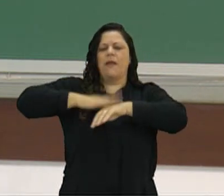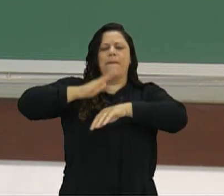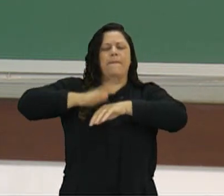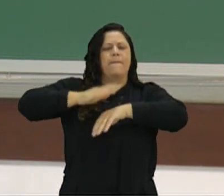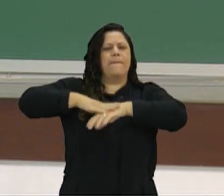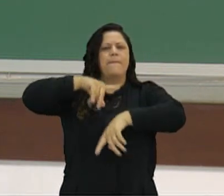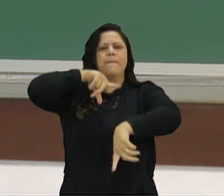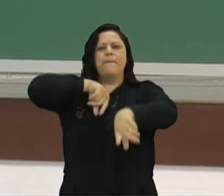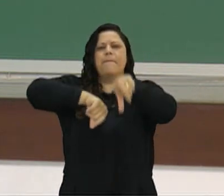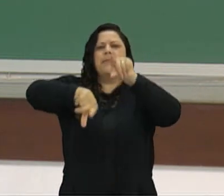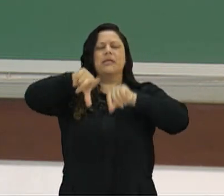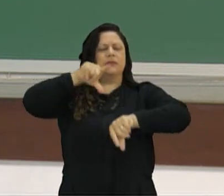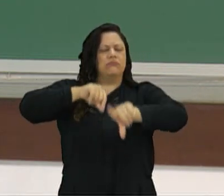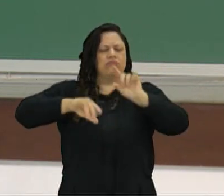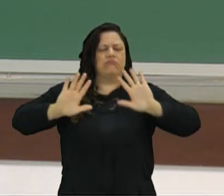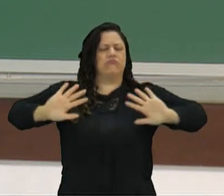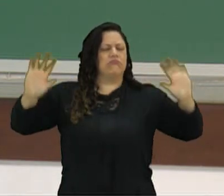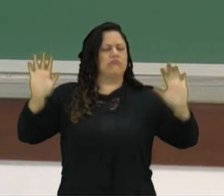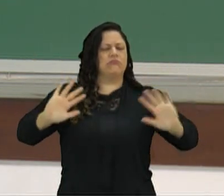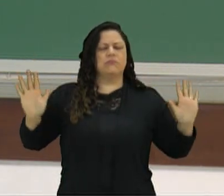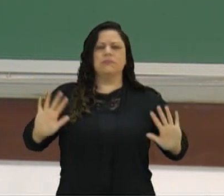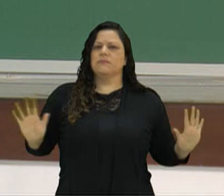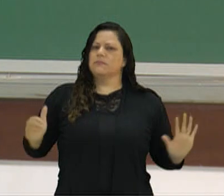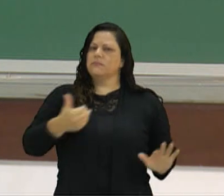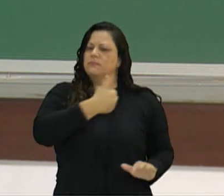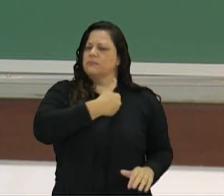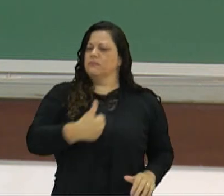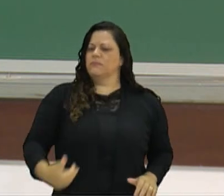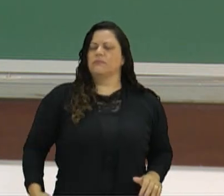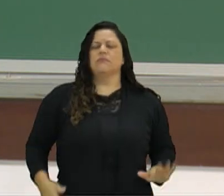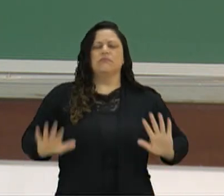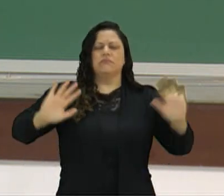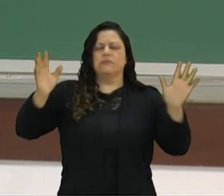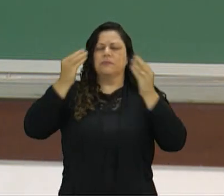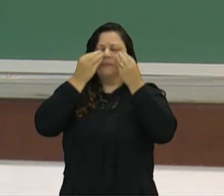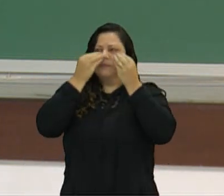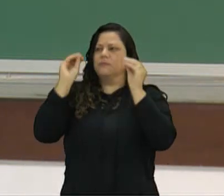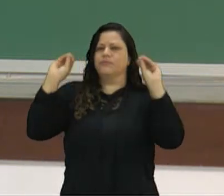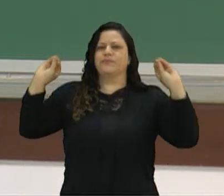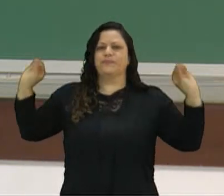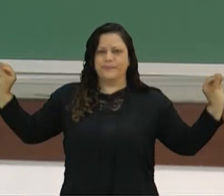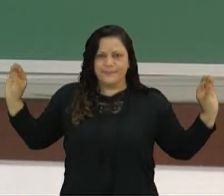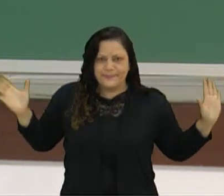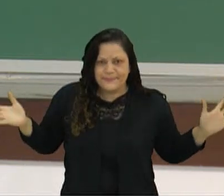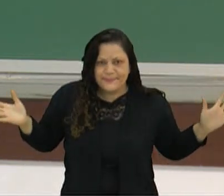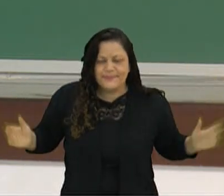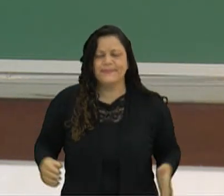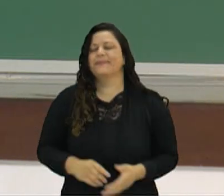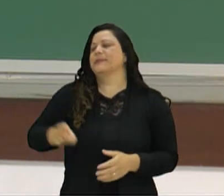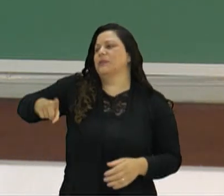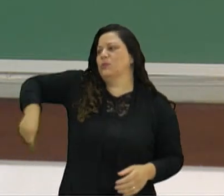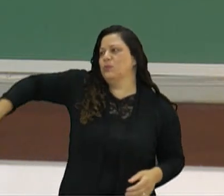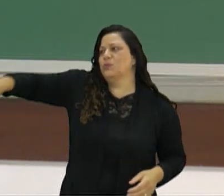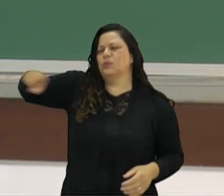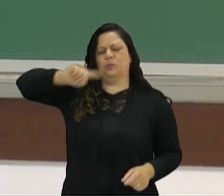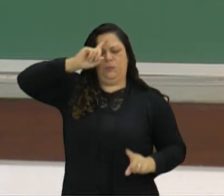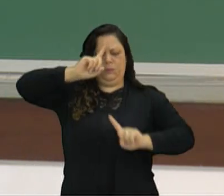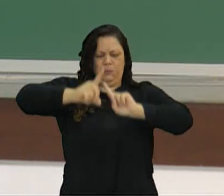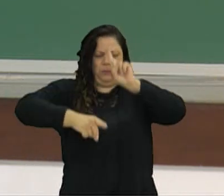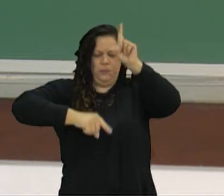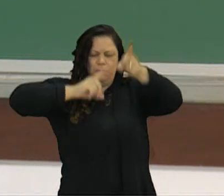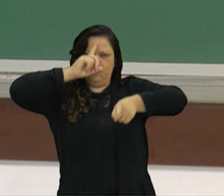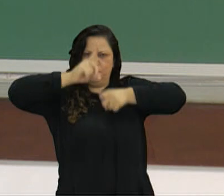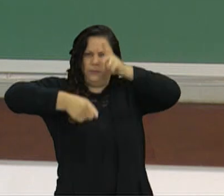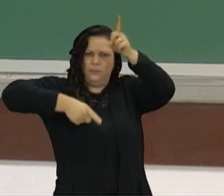ali com o que os seus governados desejam. O governo é um governo autoritário, se ele é imposto